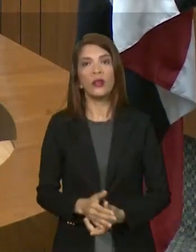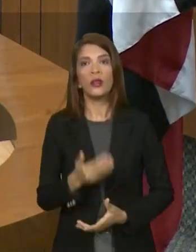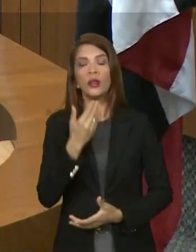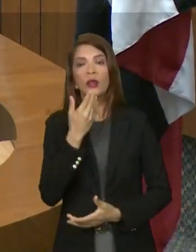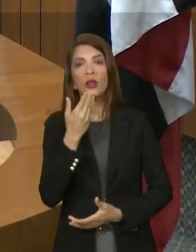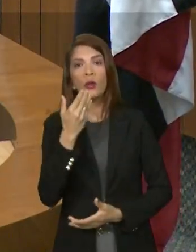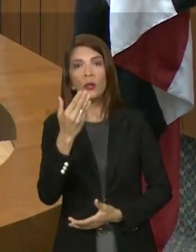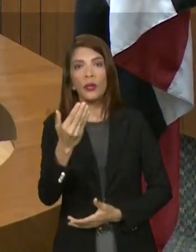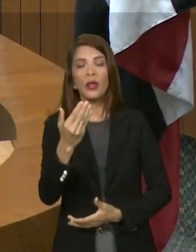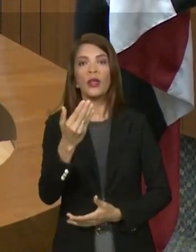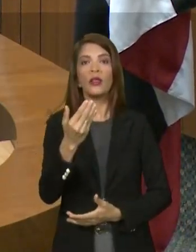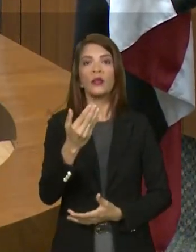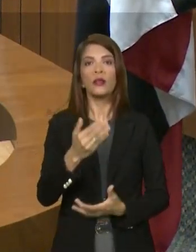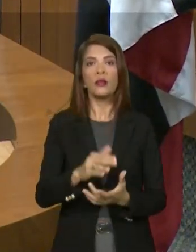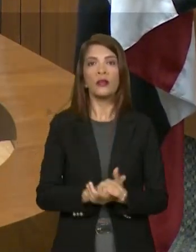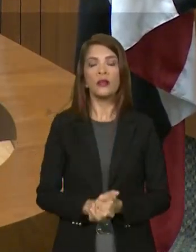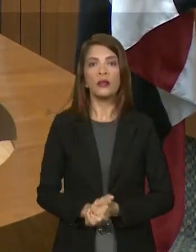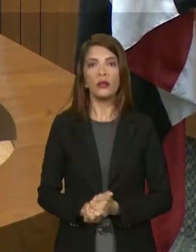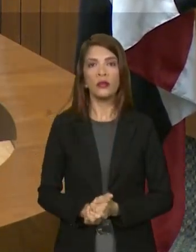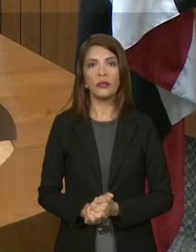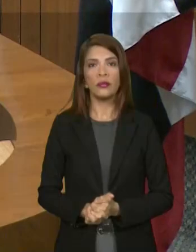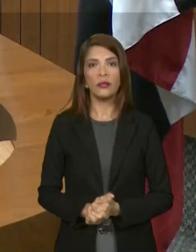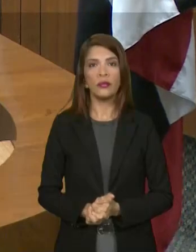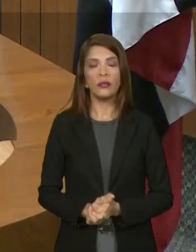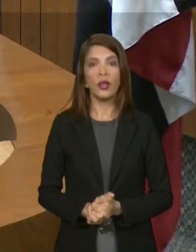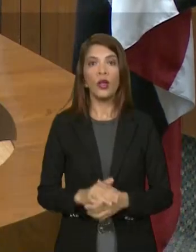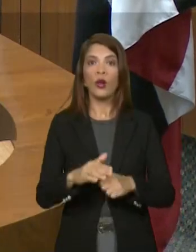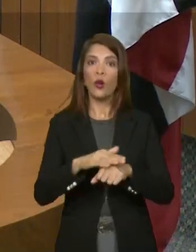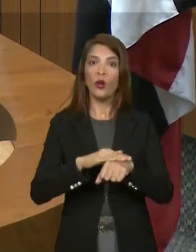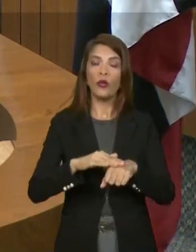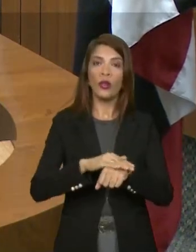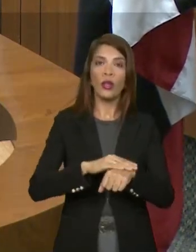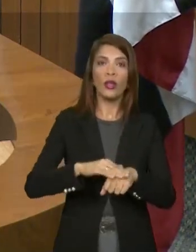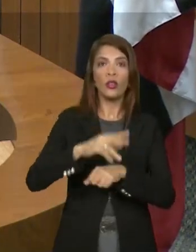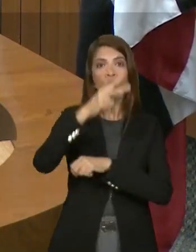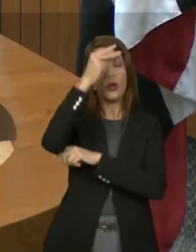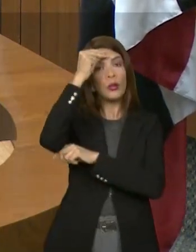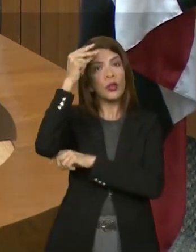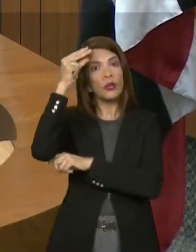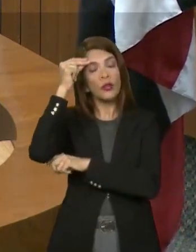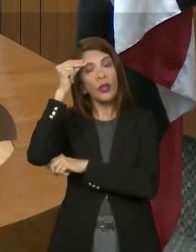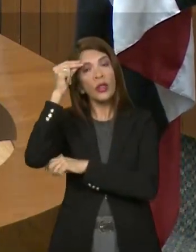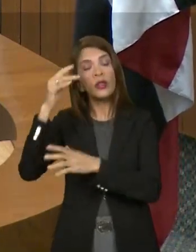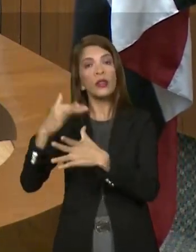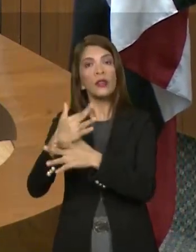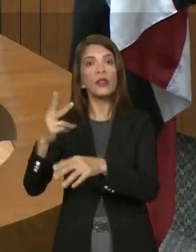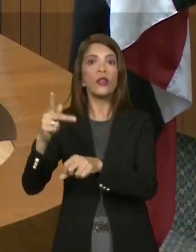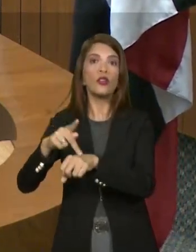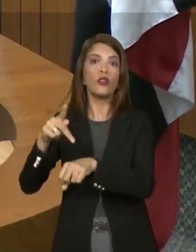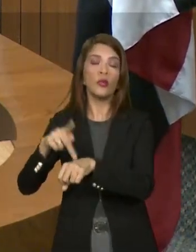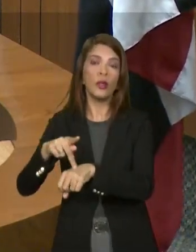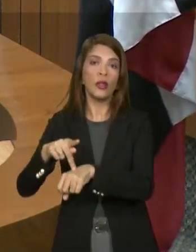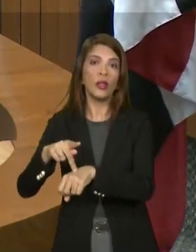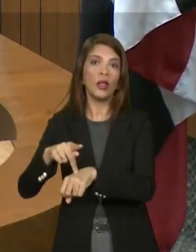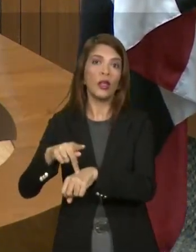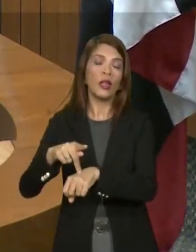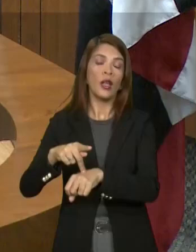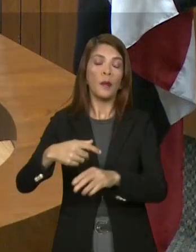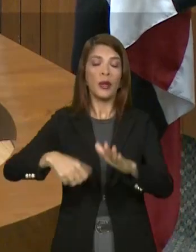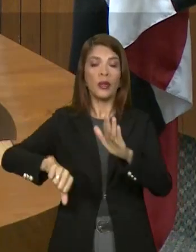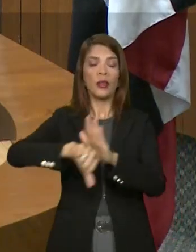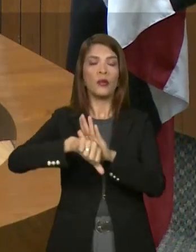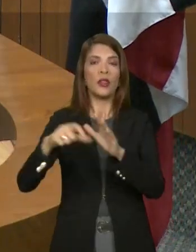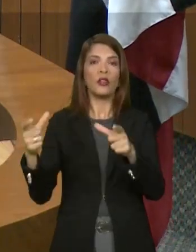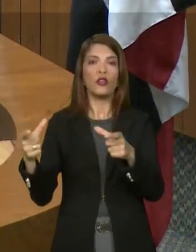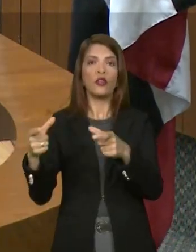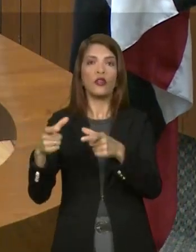Fred Maia que converse com a nossa prefeita para que possamos diminuir a criminalidade fazendo